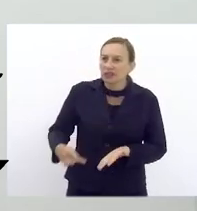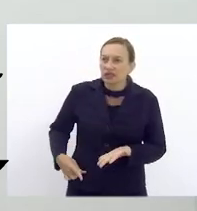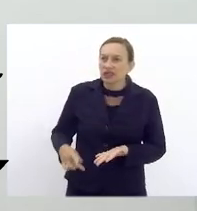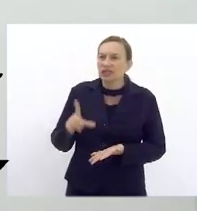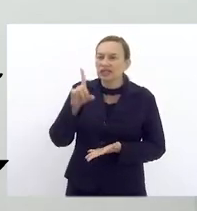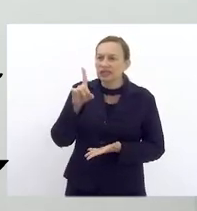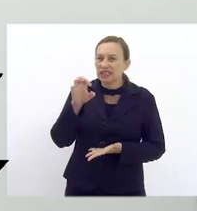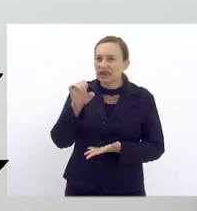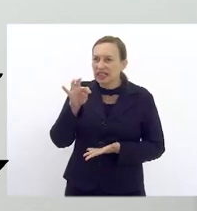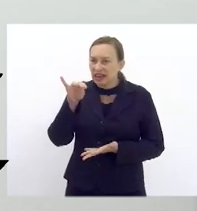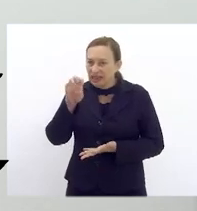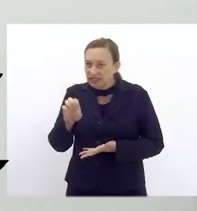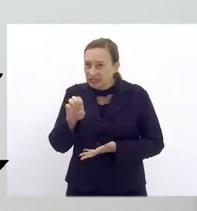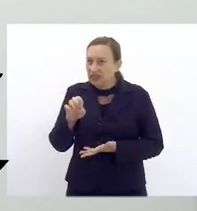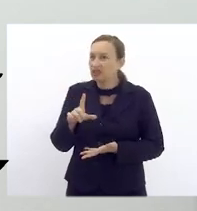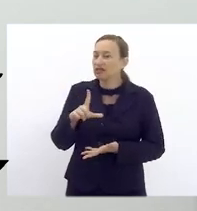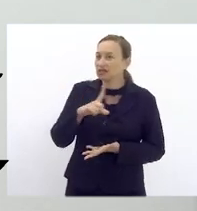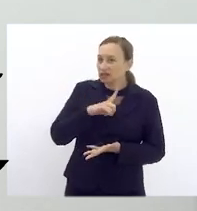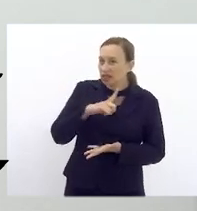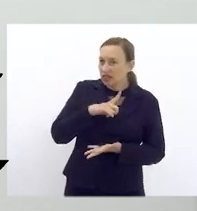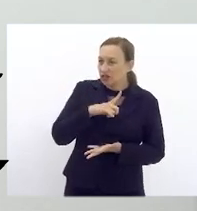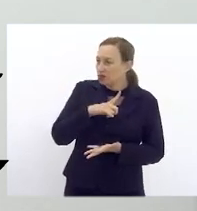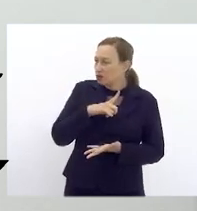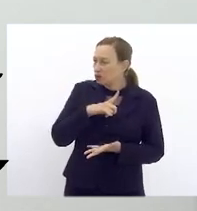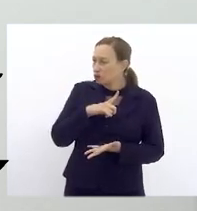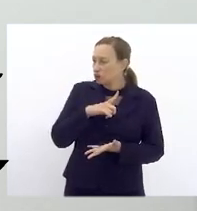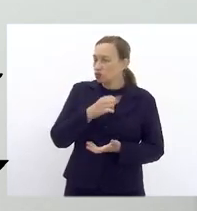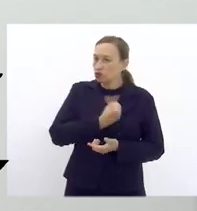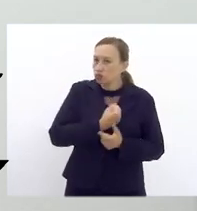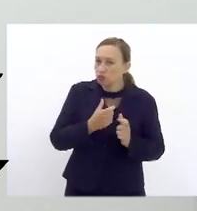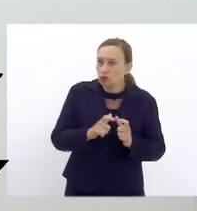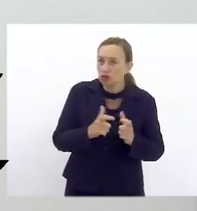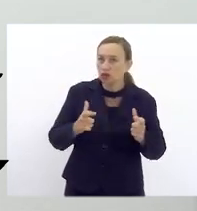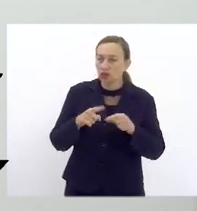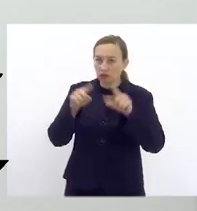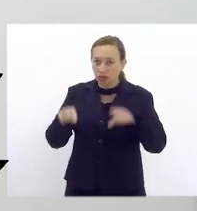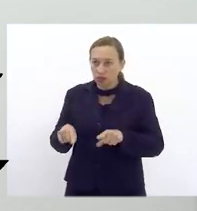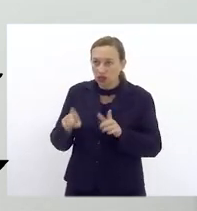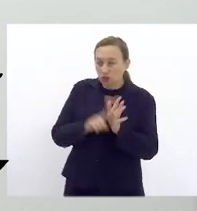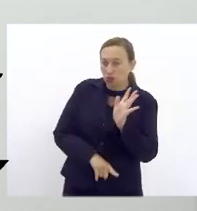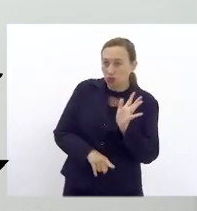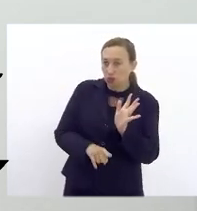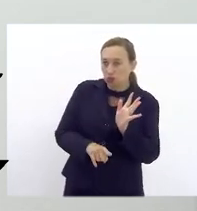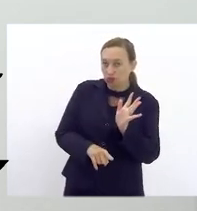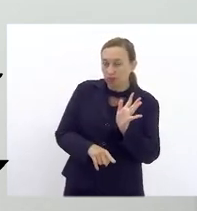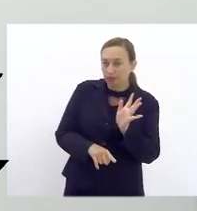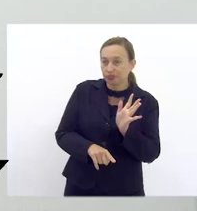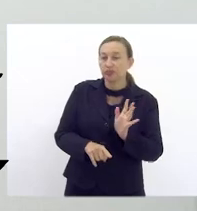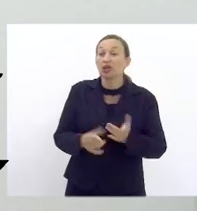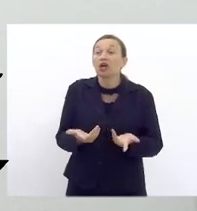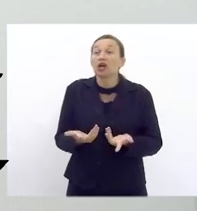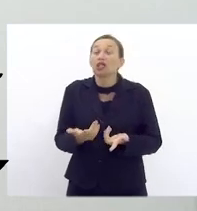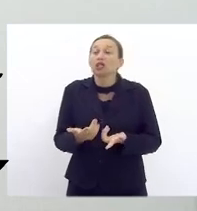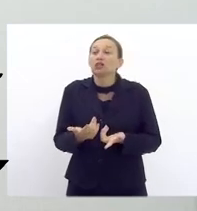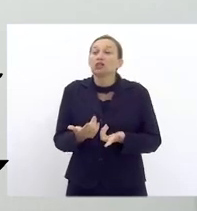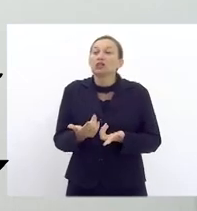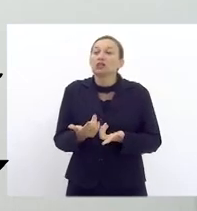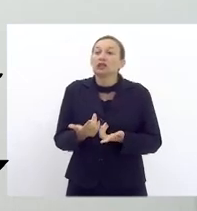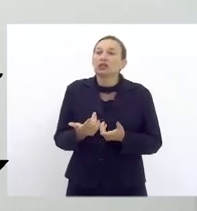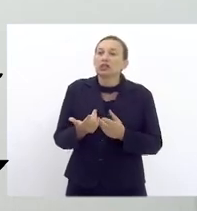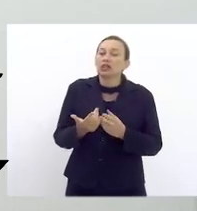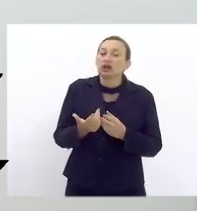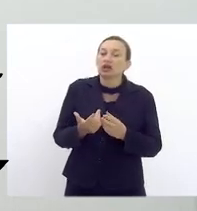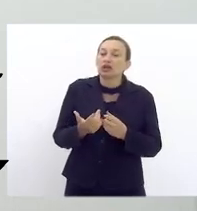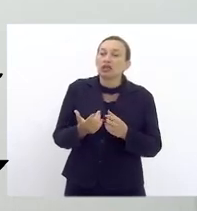decade ela teve uma insolvência de funcionários muito grande de 12 e tal para oito não adianta a gente querer estender